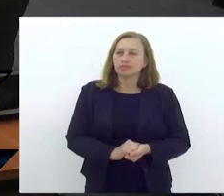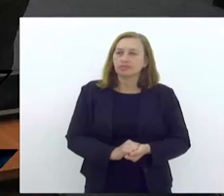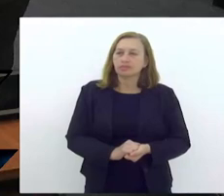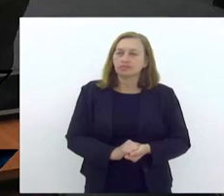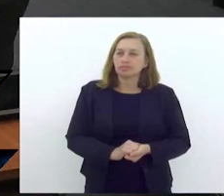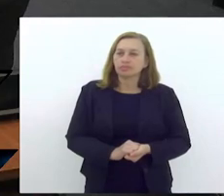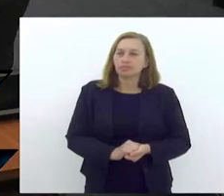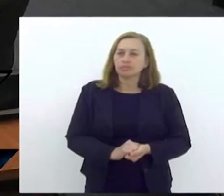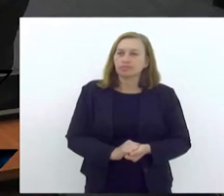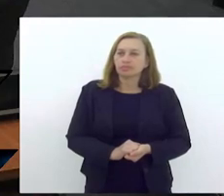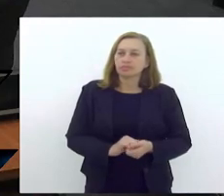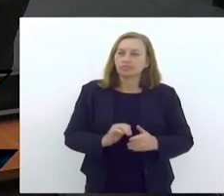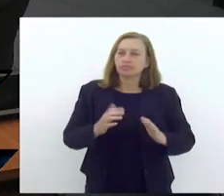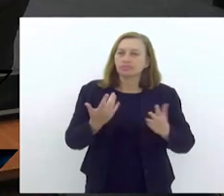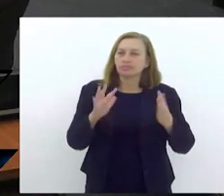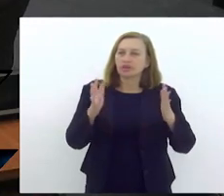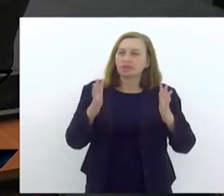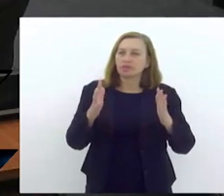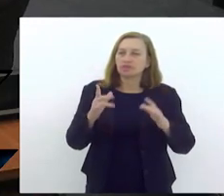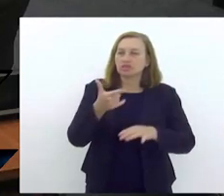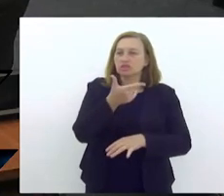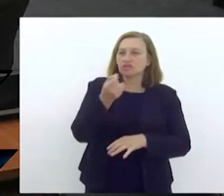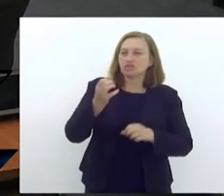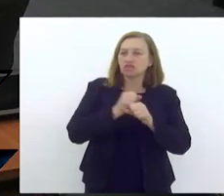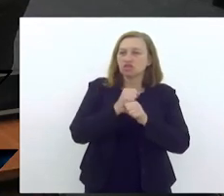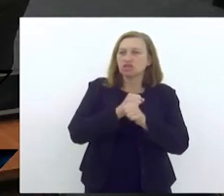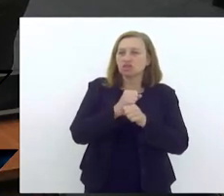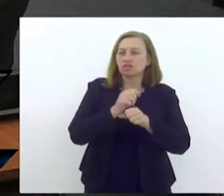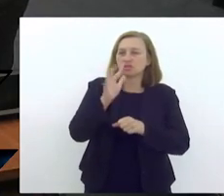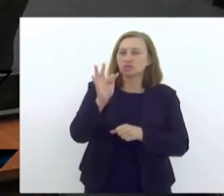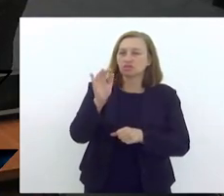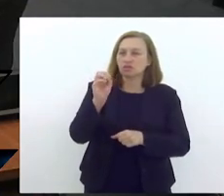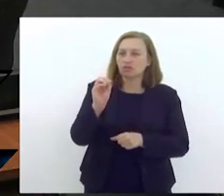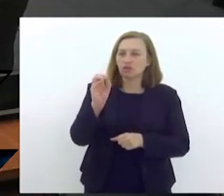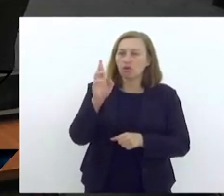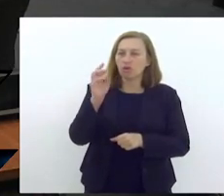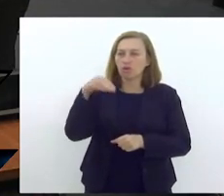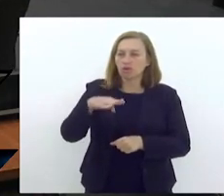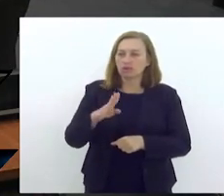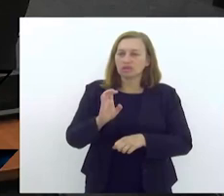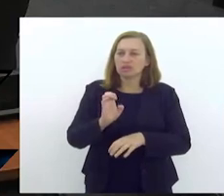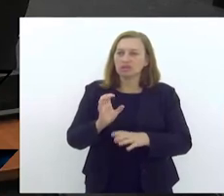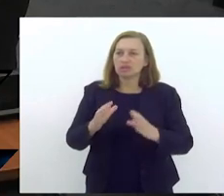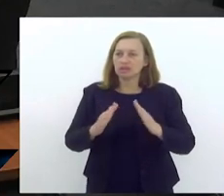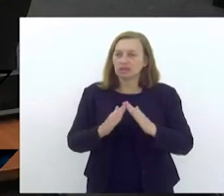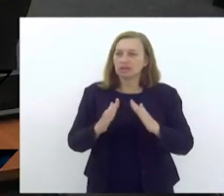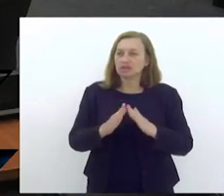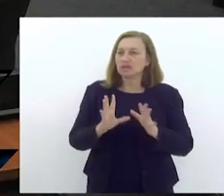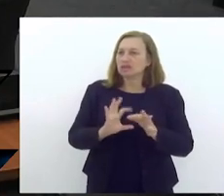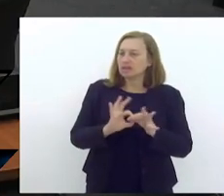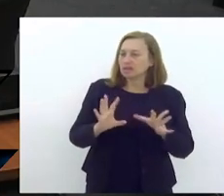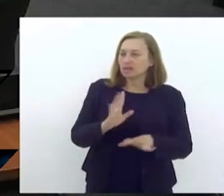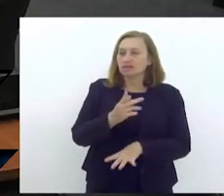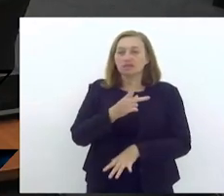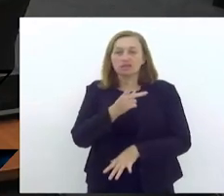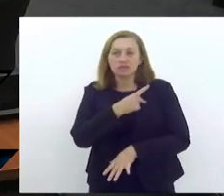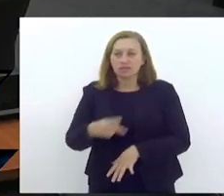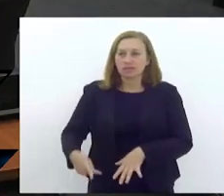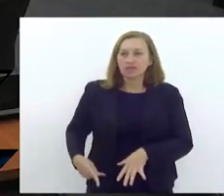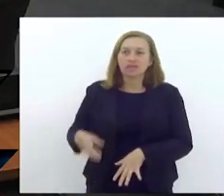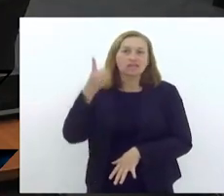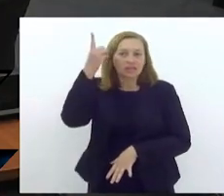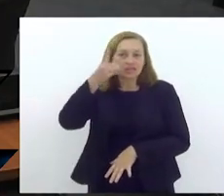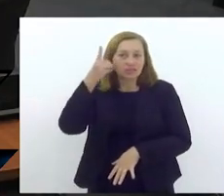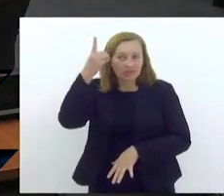a comemoração dos 20 anos do fórum permanente desenvolvimento dessa casa autoria de nosso Presidente e da deputada